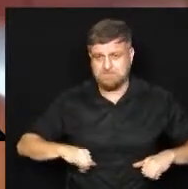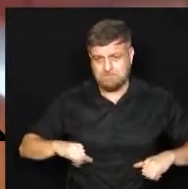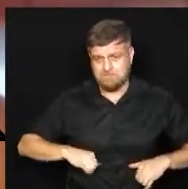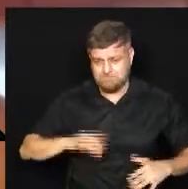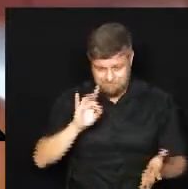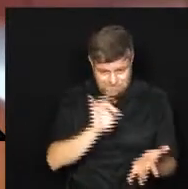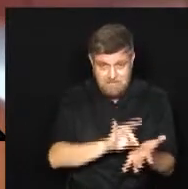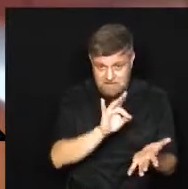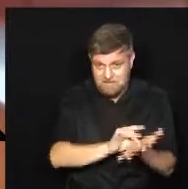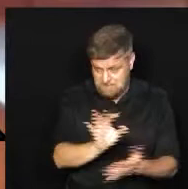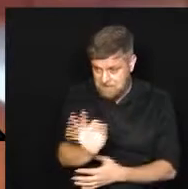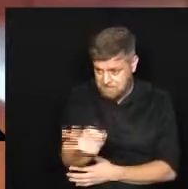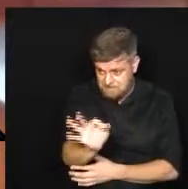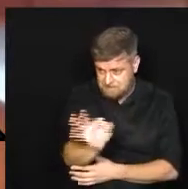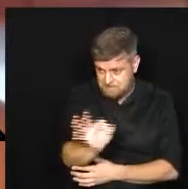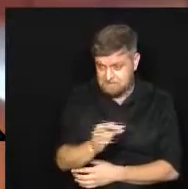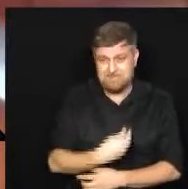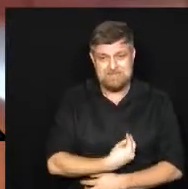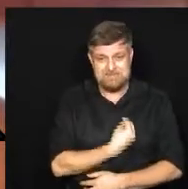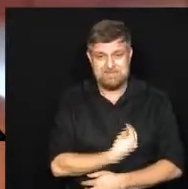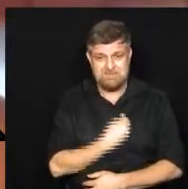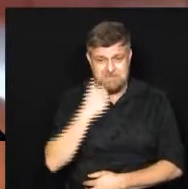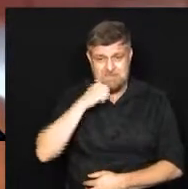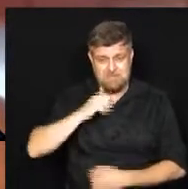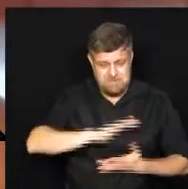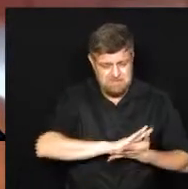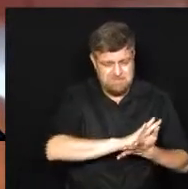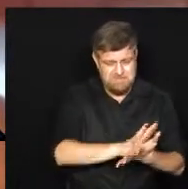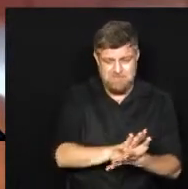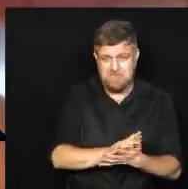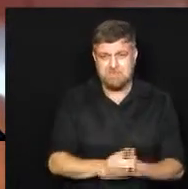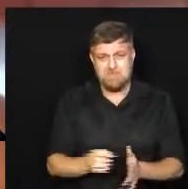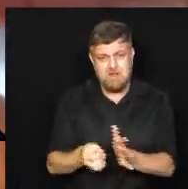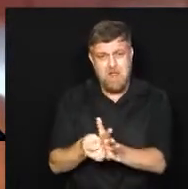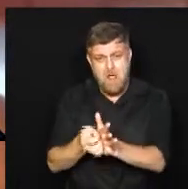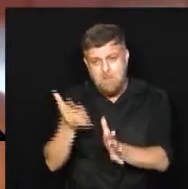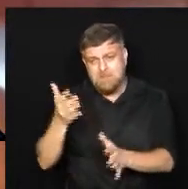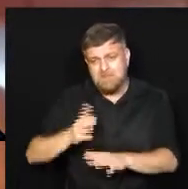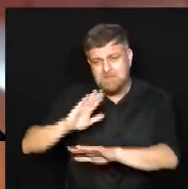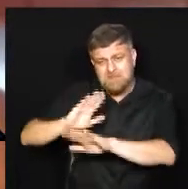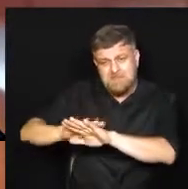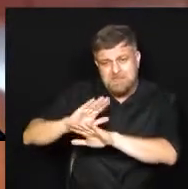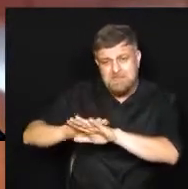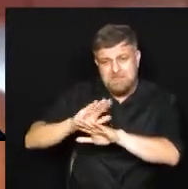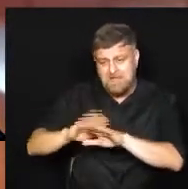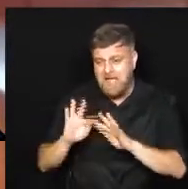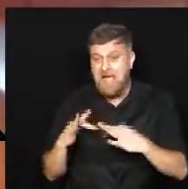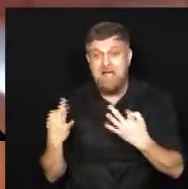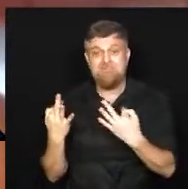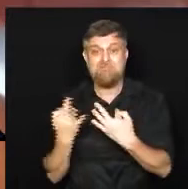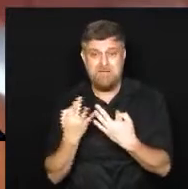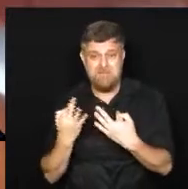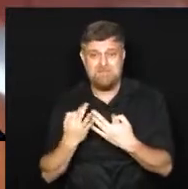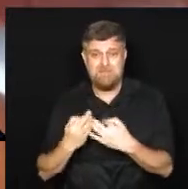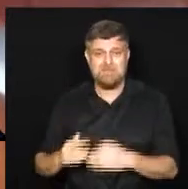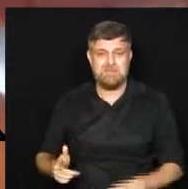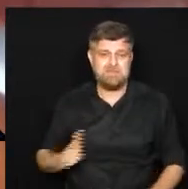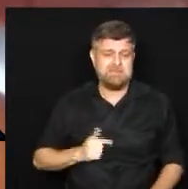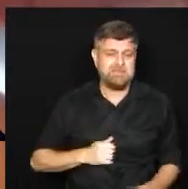realidade na vida das mulheres, é uma violência que, em muitos casos, são praticadas por pessoas da família,